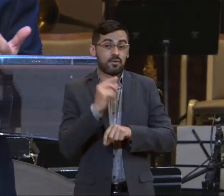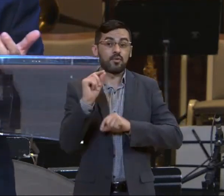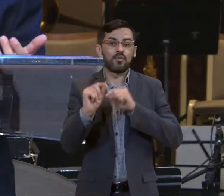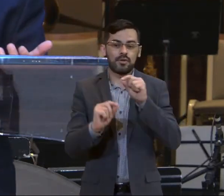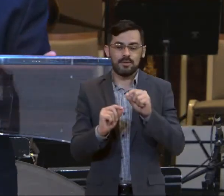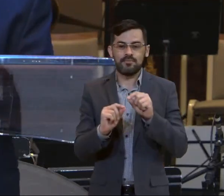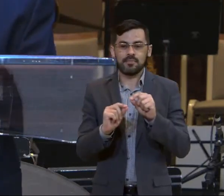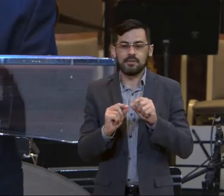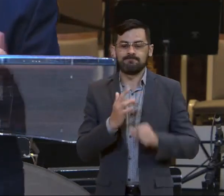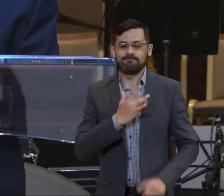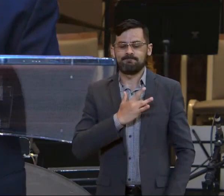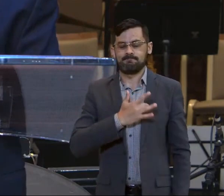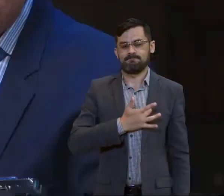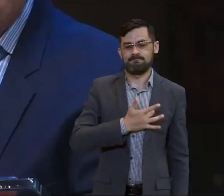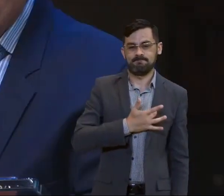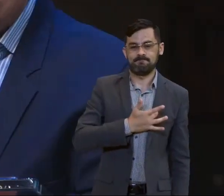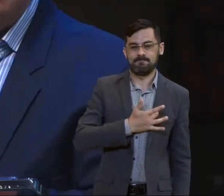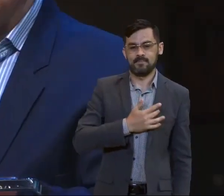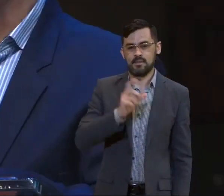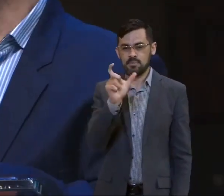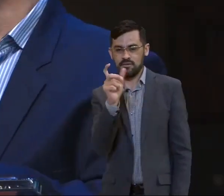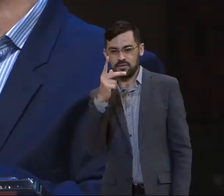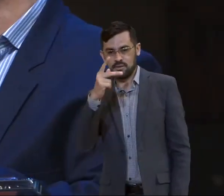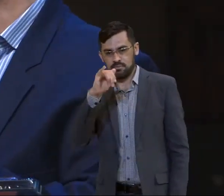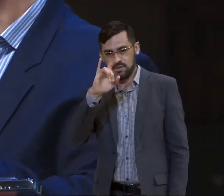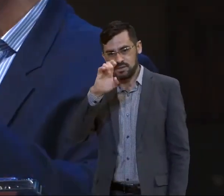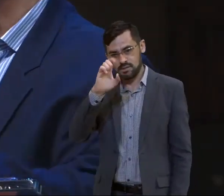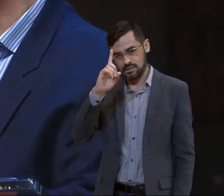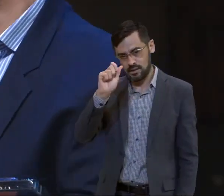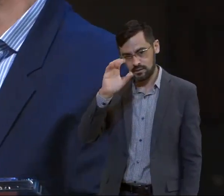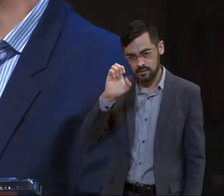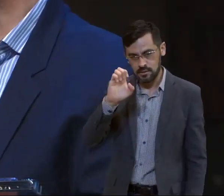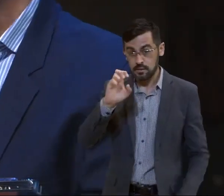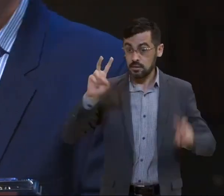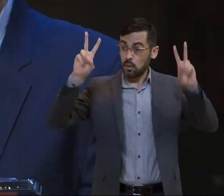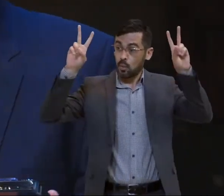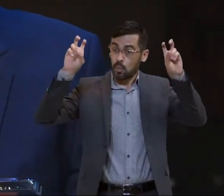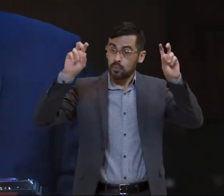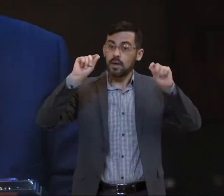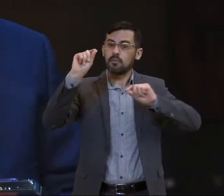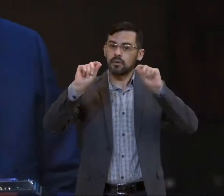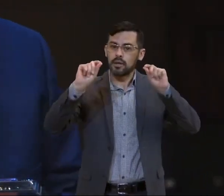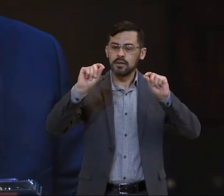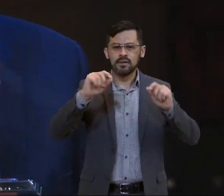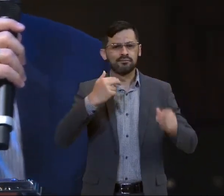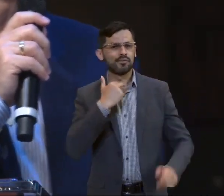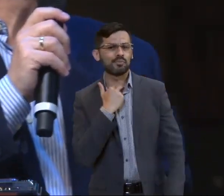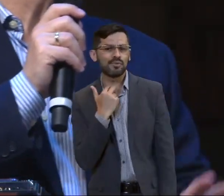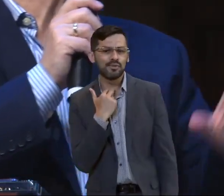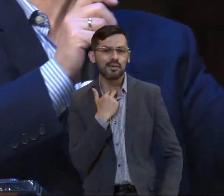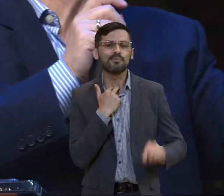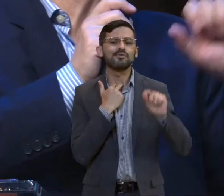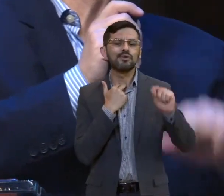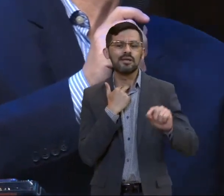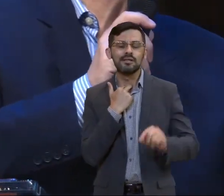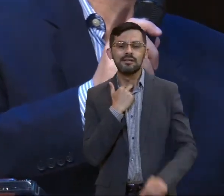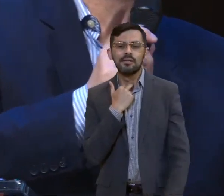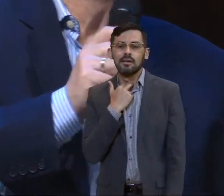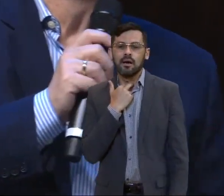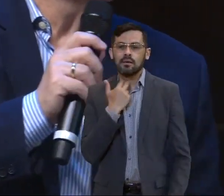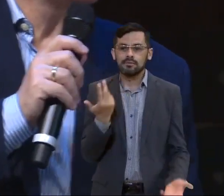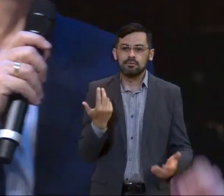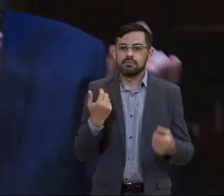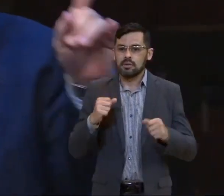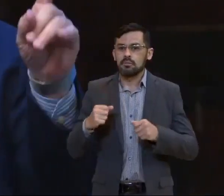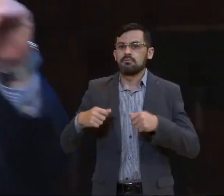a piedade. E o tema da mensagem de hoje é: não se conforme com a sua